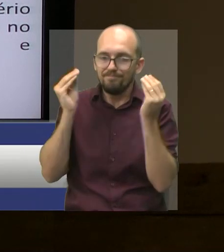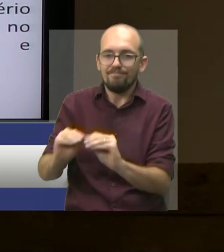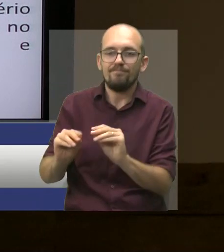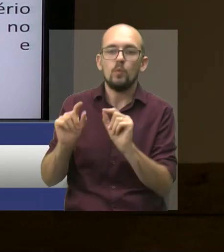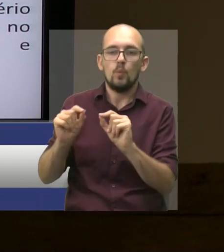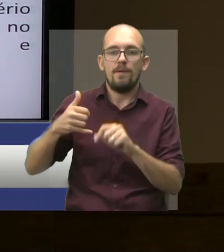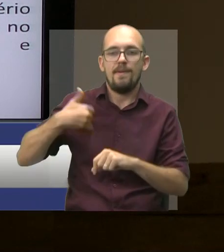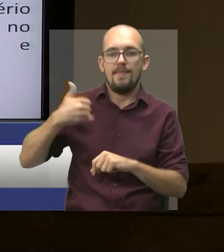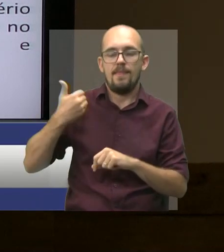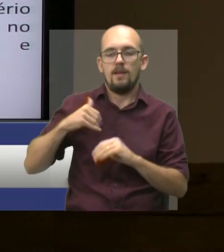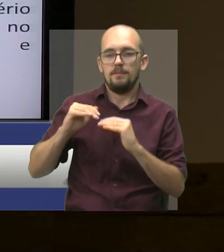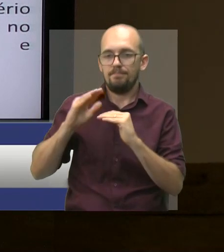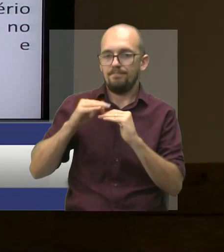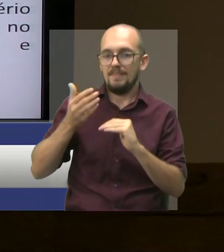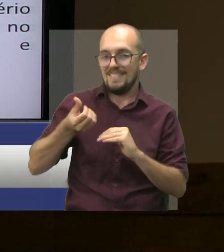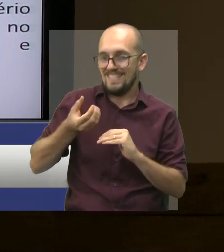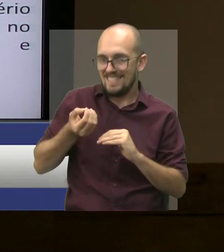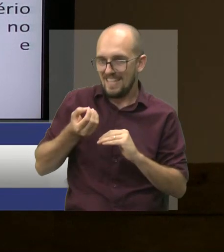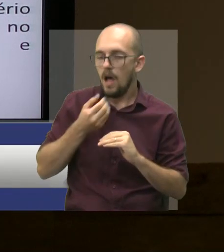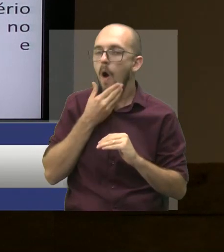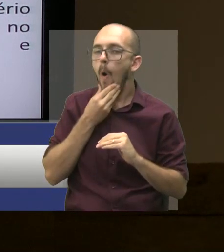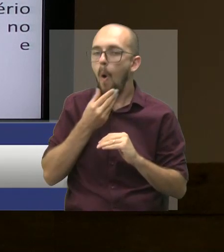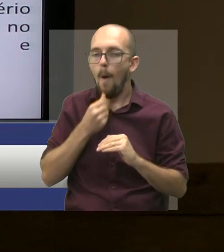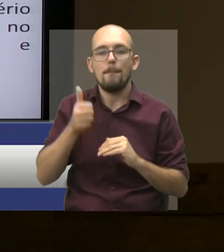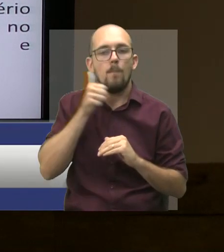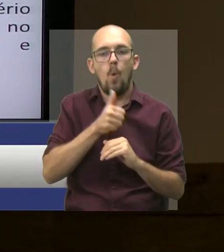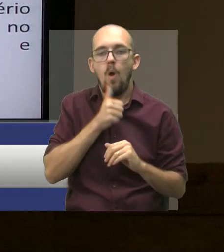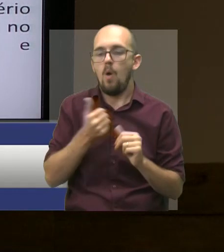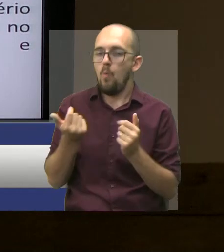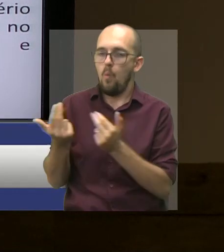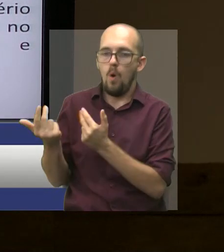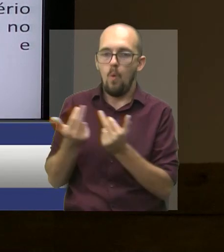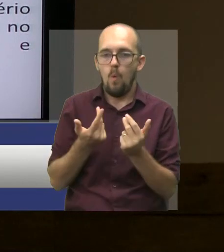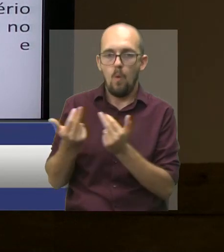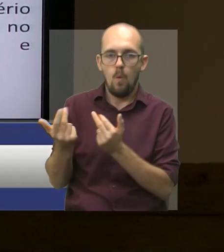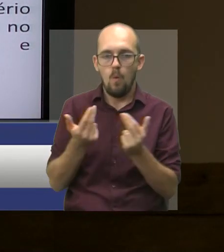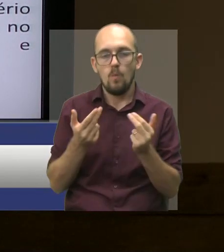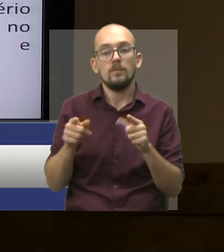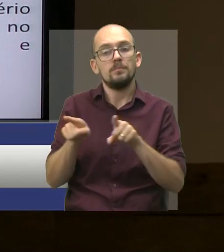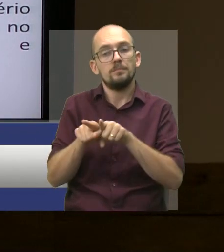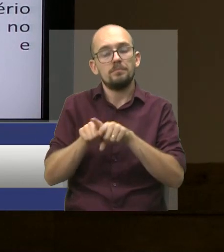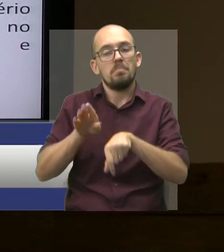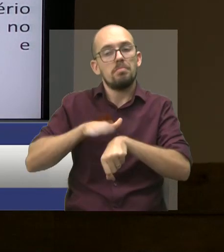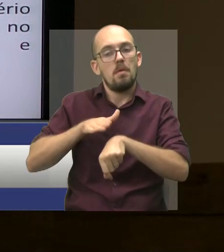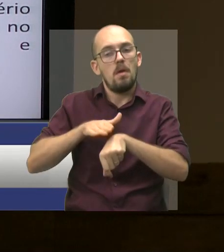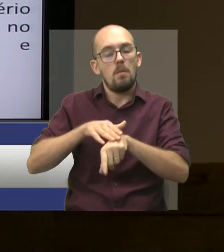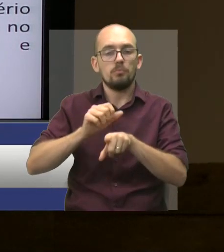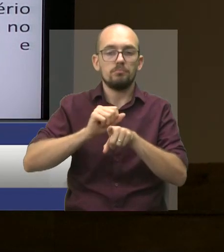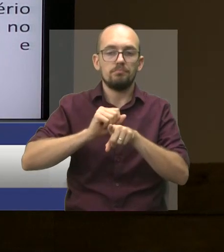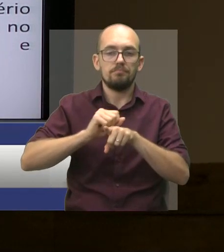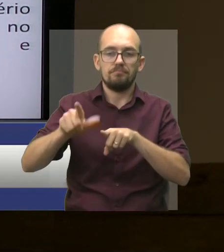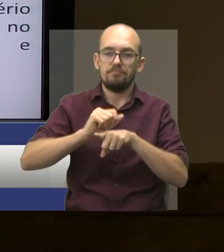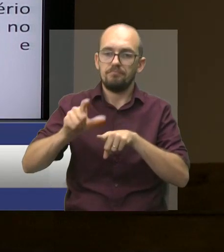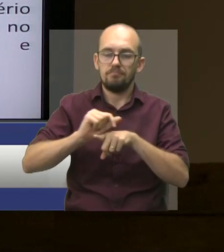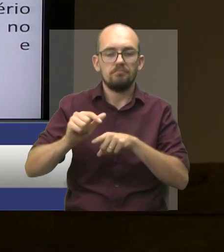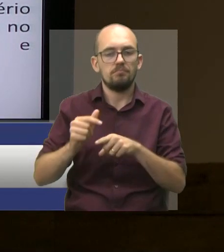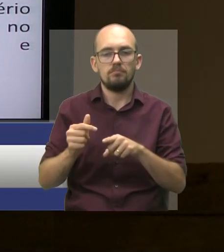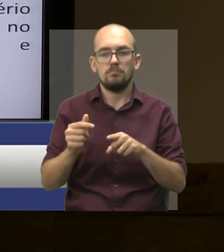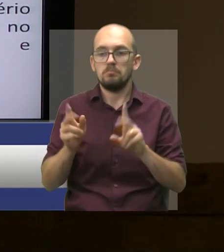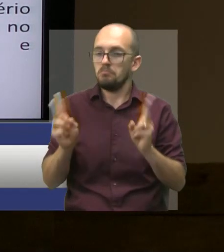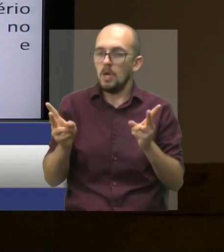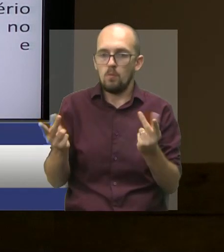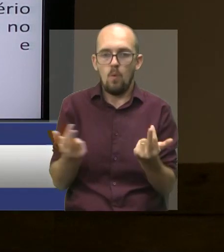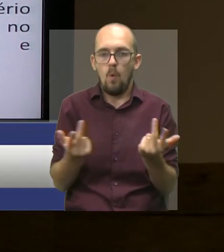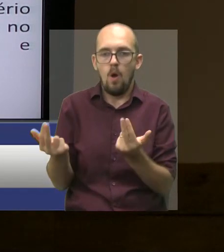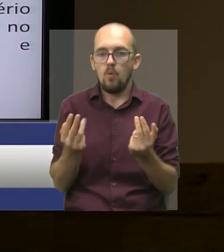de 60 anos para homem e para mulher, e o tempo de contribuição também para ambos de